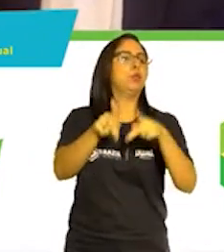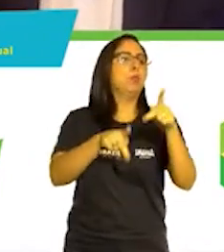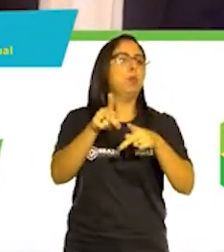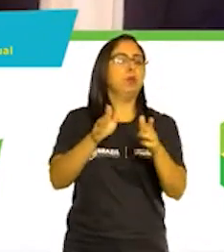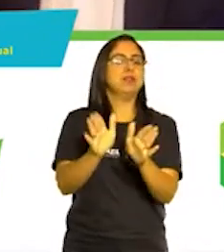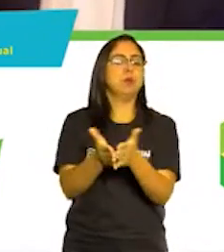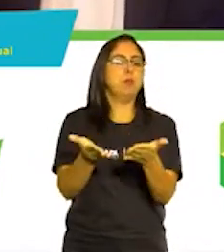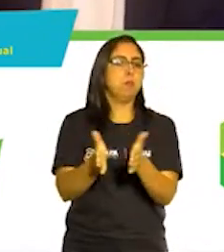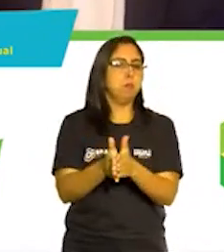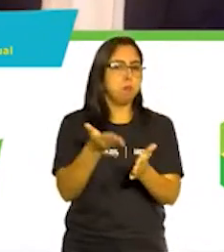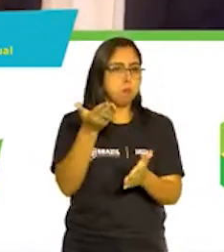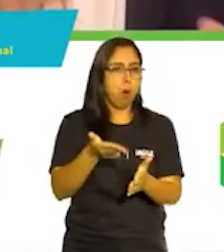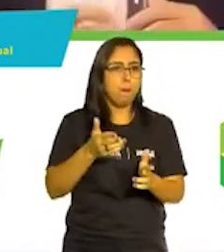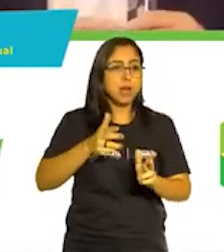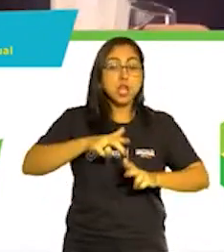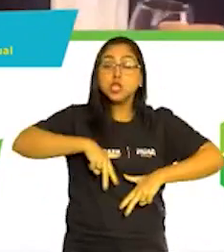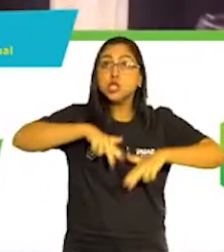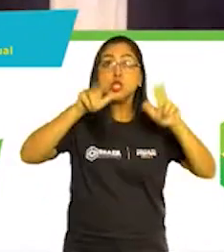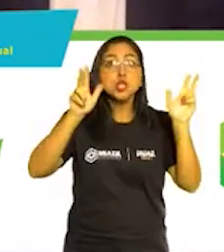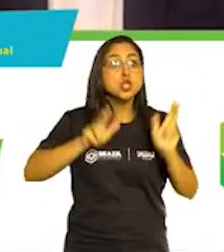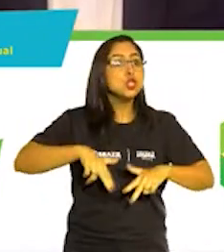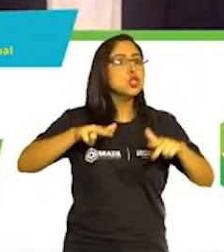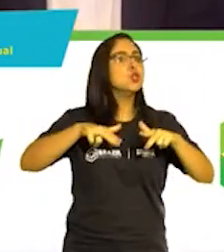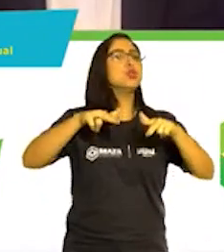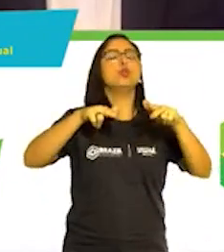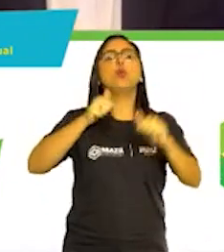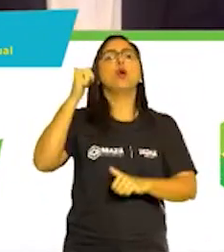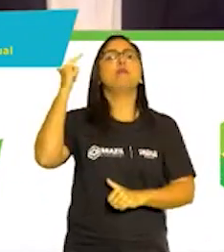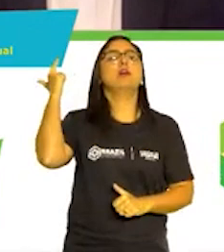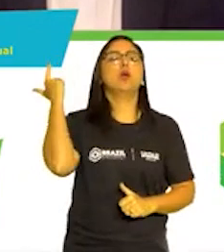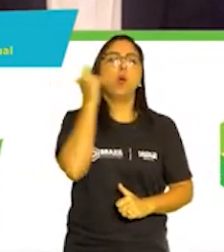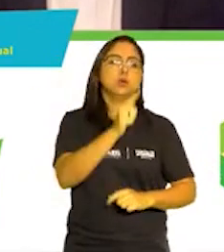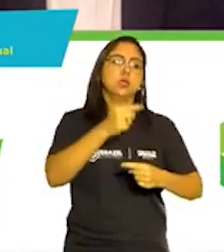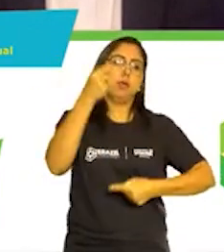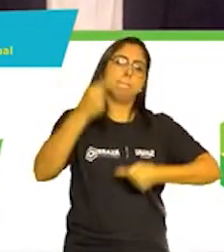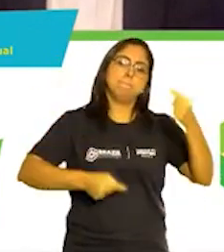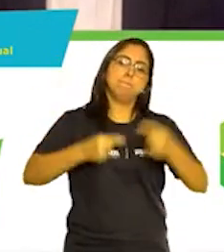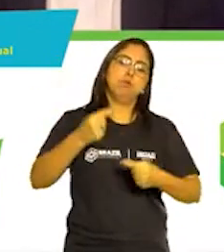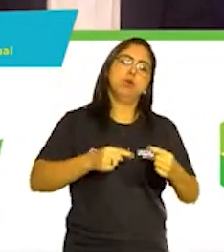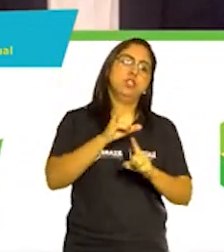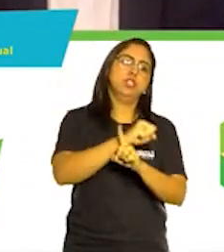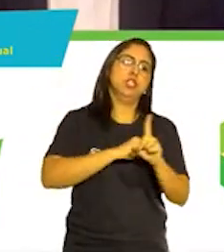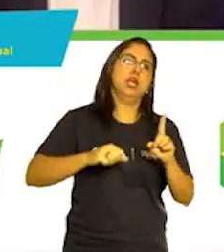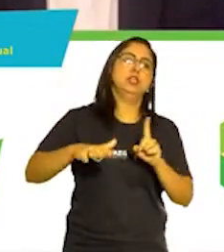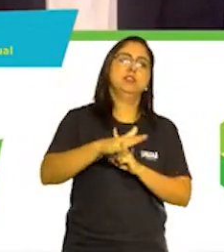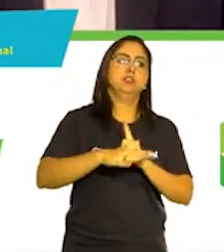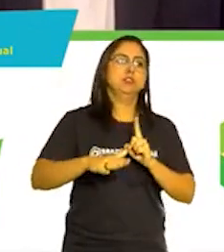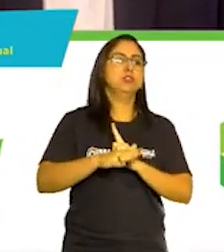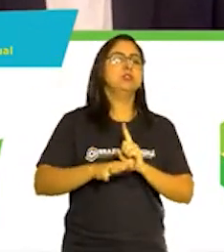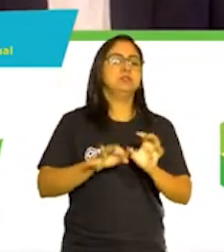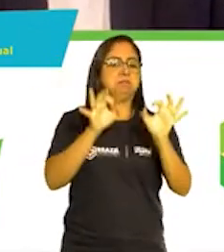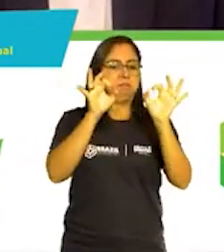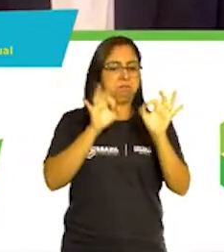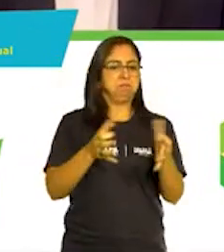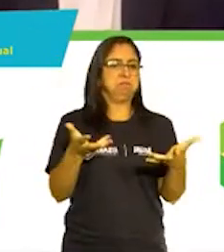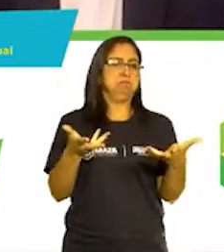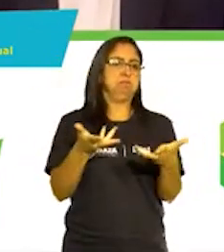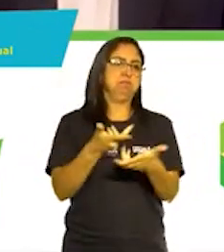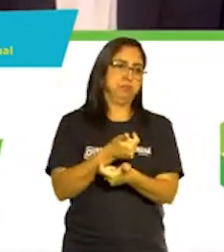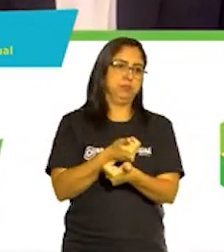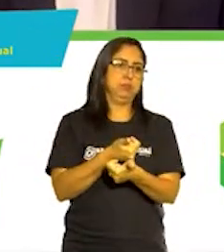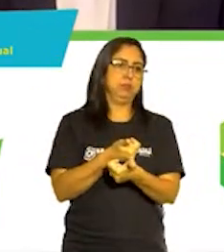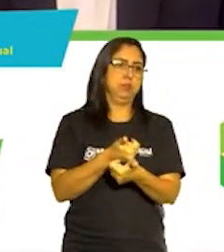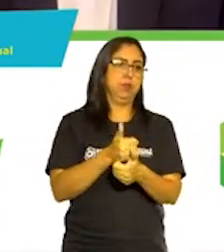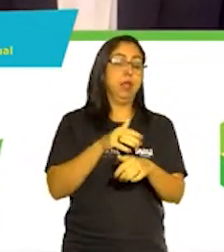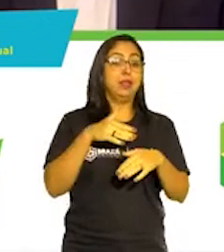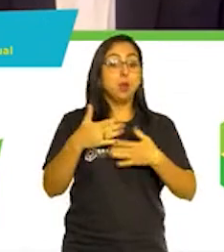irá conseguir construir uma política social decente. Qualquer política social, ela